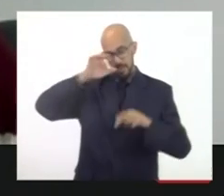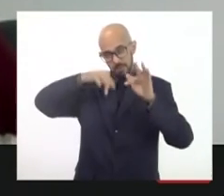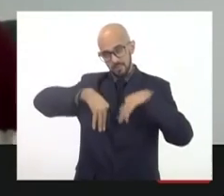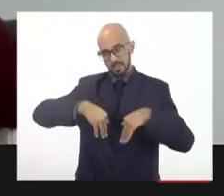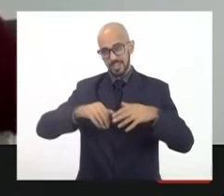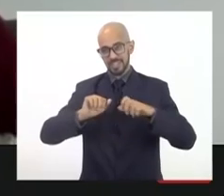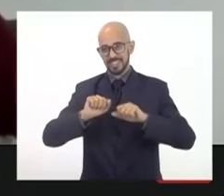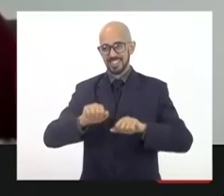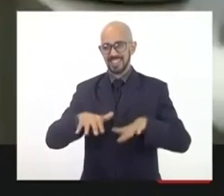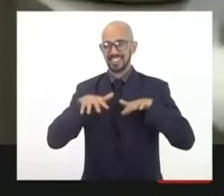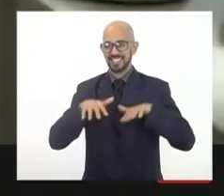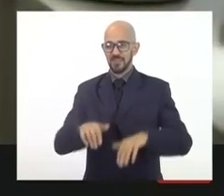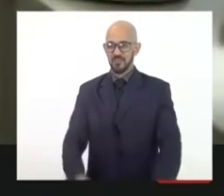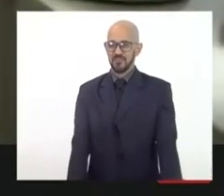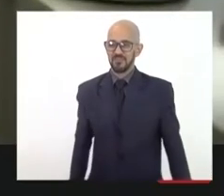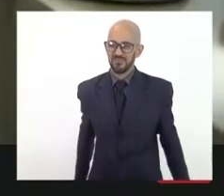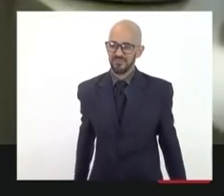sessão.